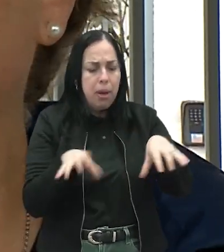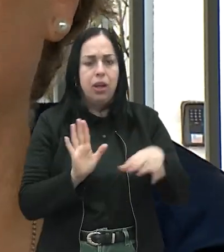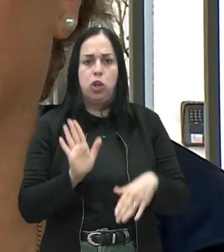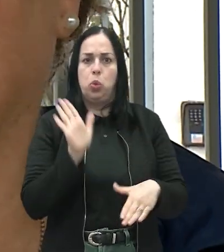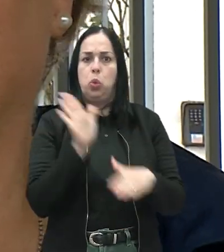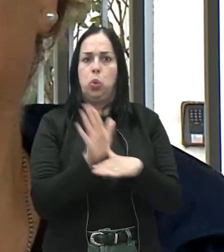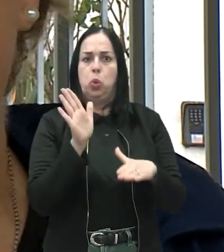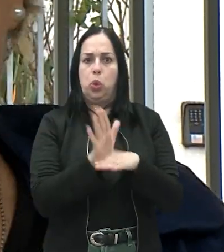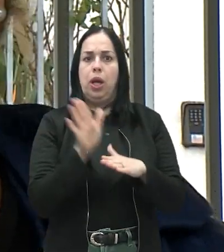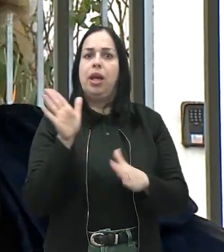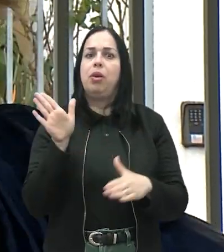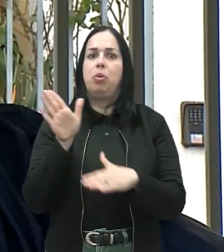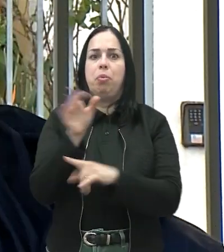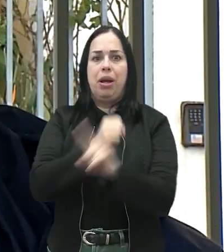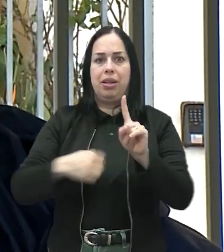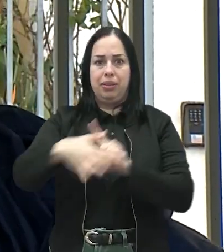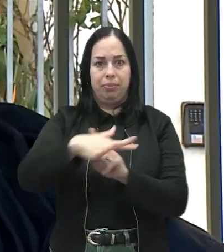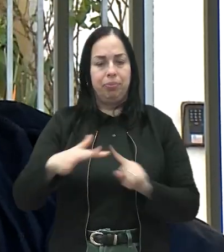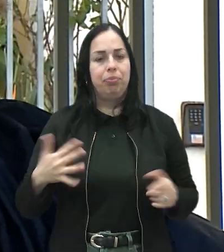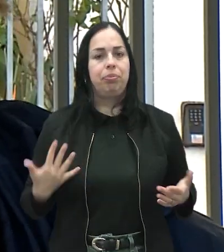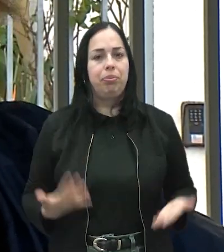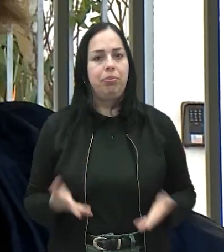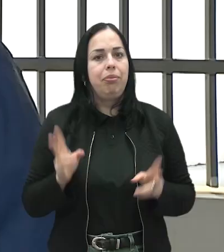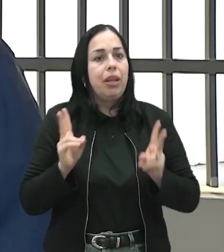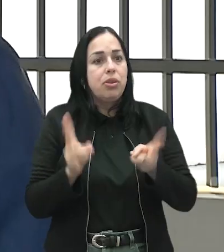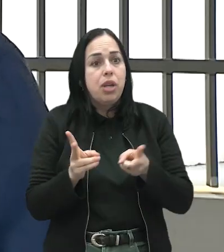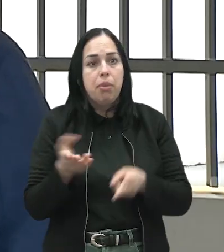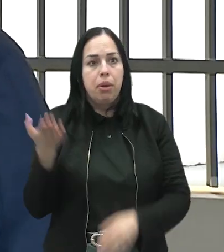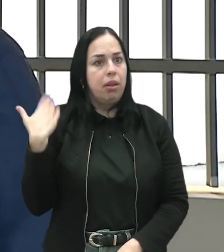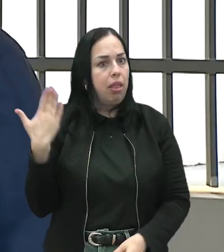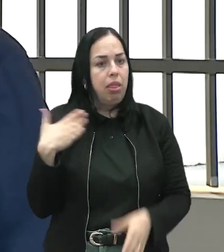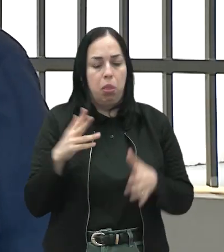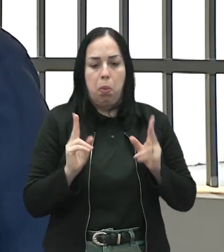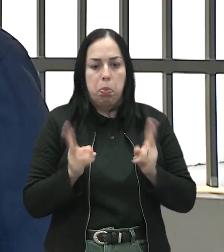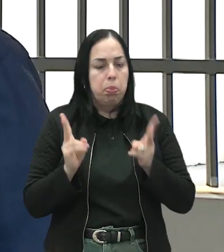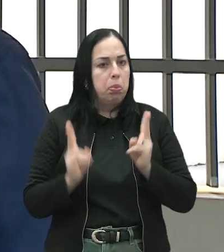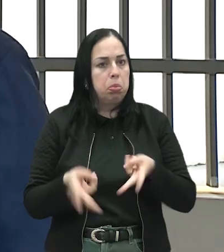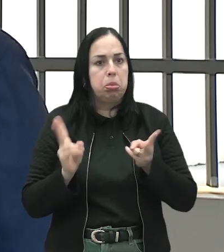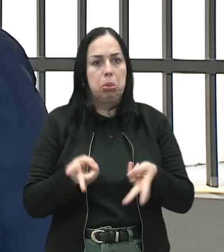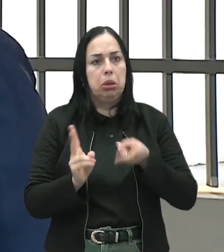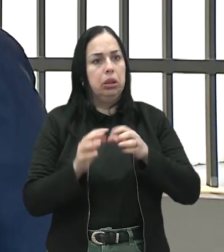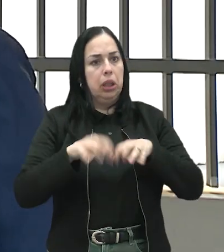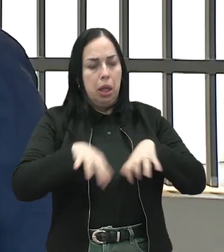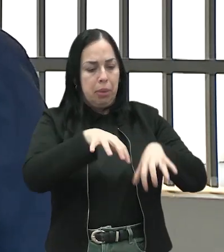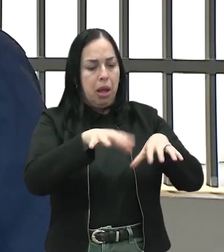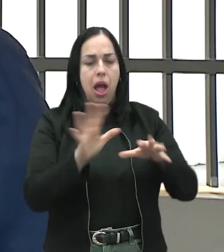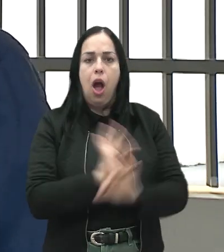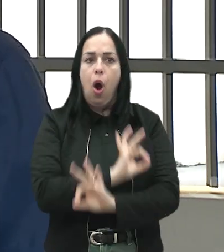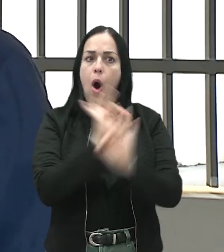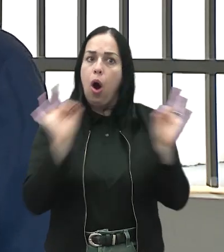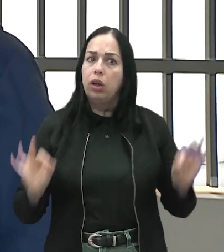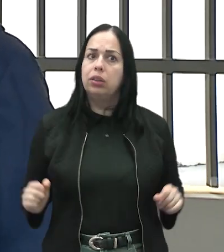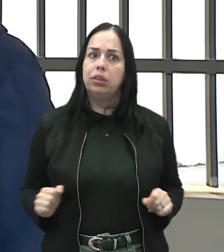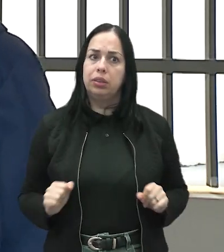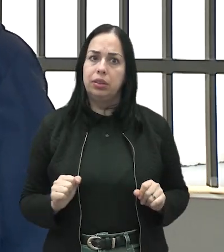trabalho simples e que faz total diferença para o meio ambiente. Eu sempre fiz a separação porque eu acho que é